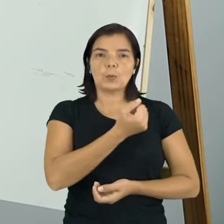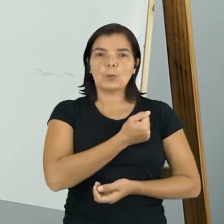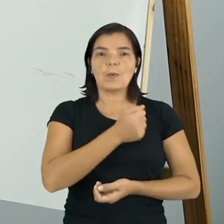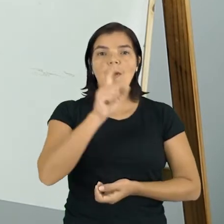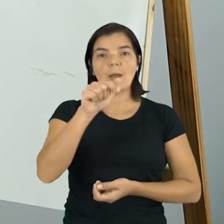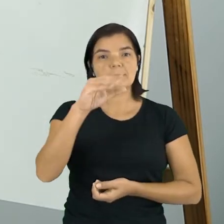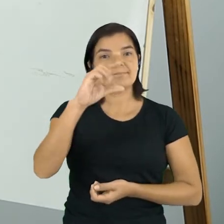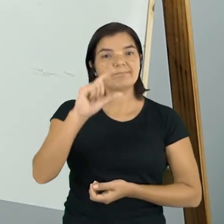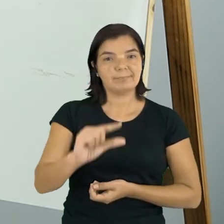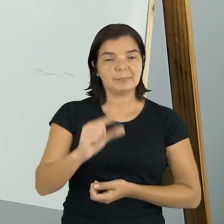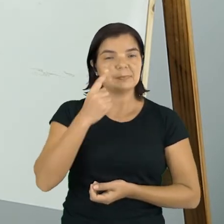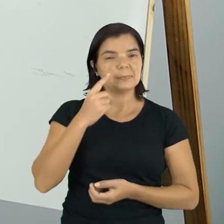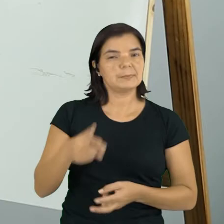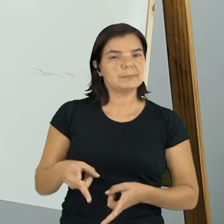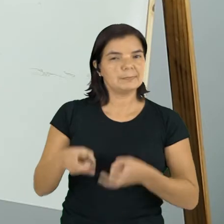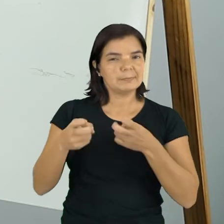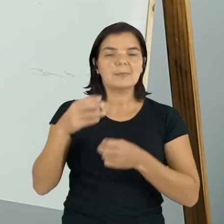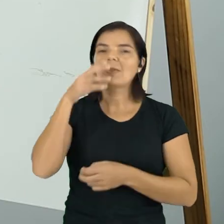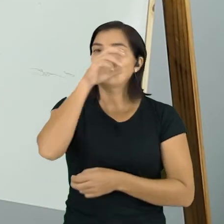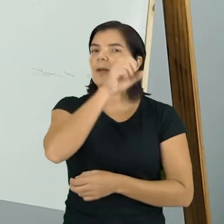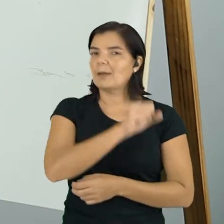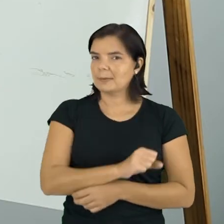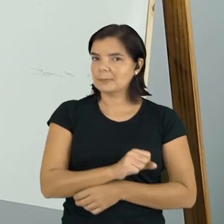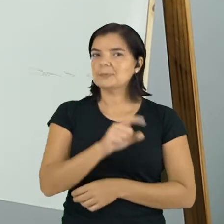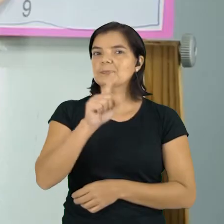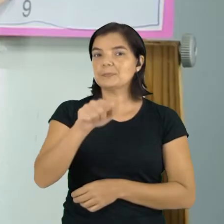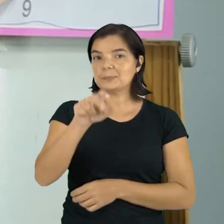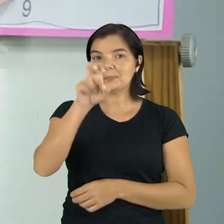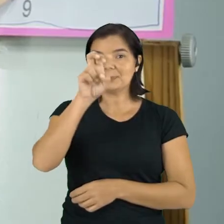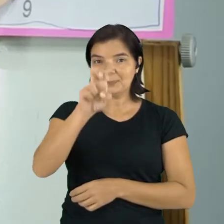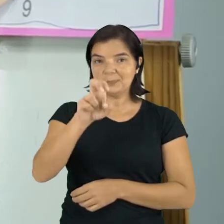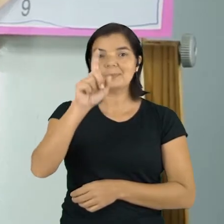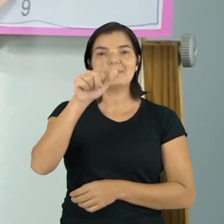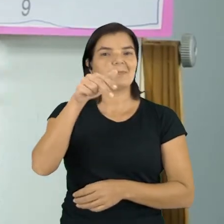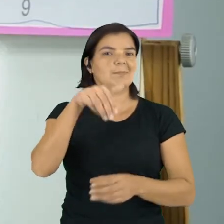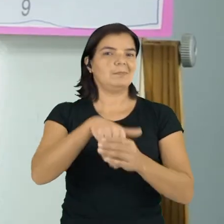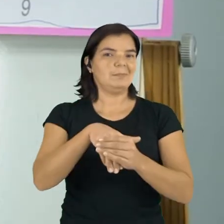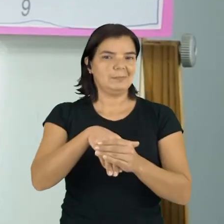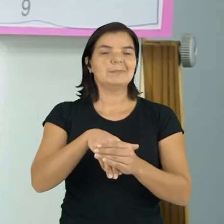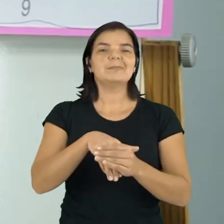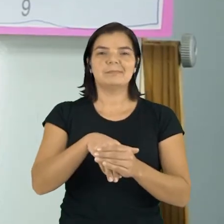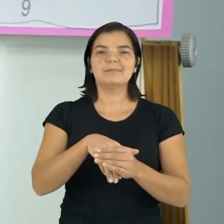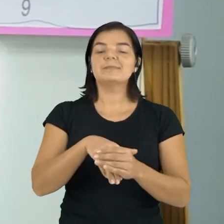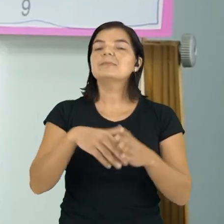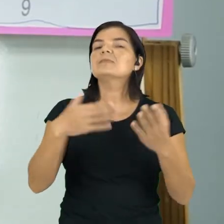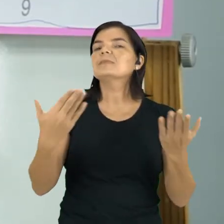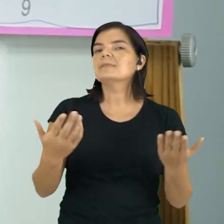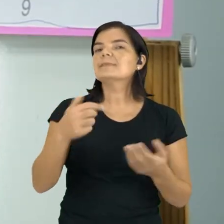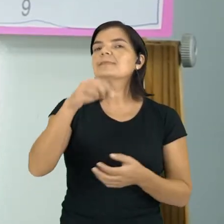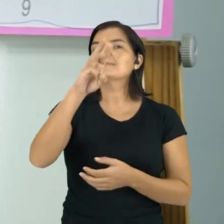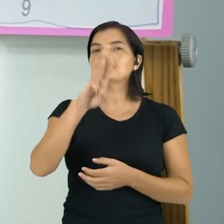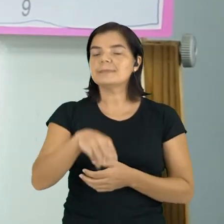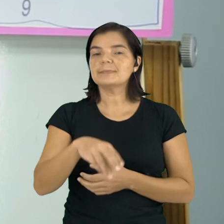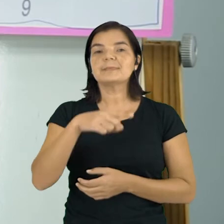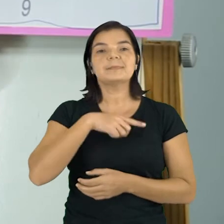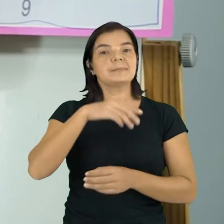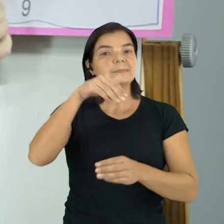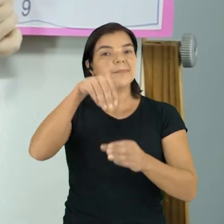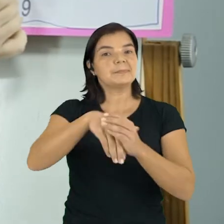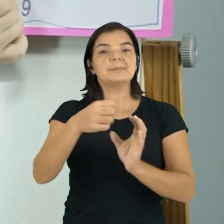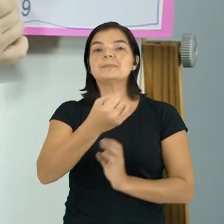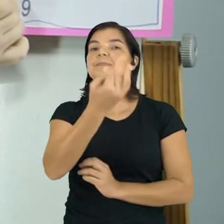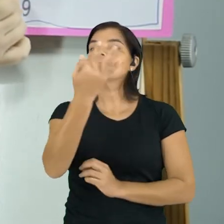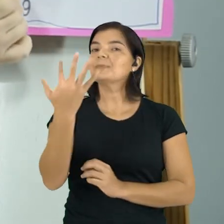é o menor. Nós percebemos logo que o 5 é o menor. Então, quem foi que teve a